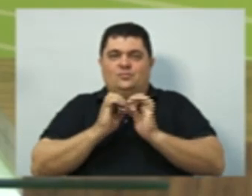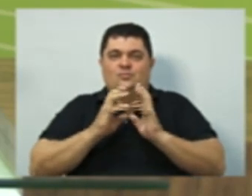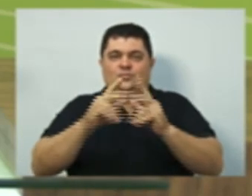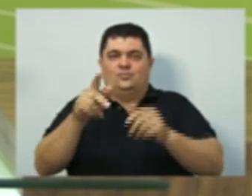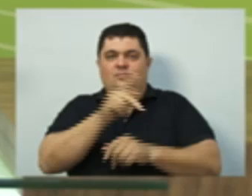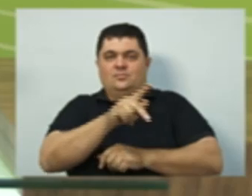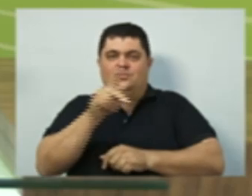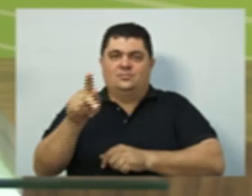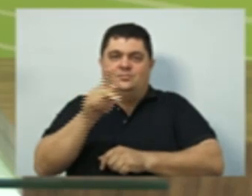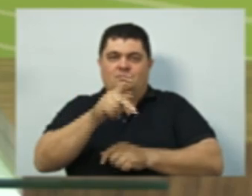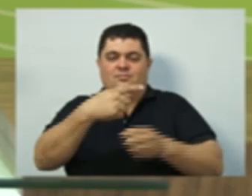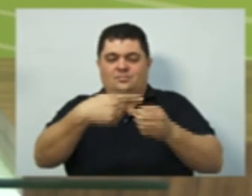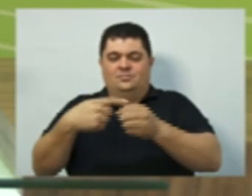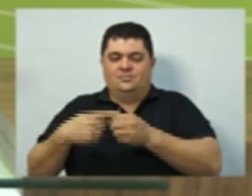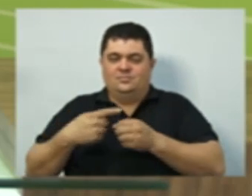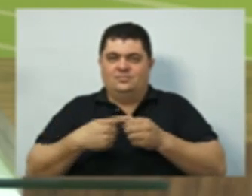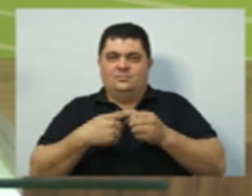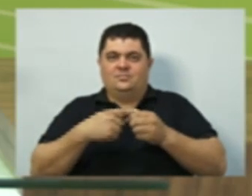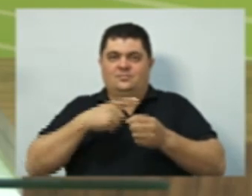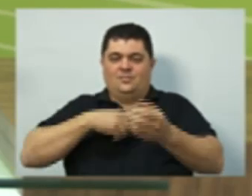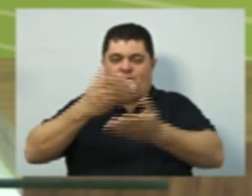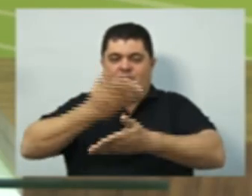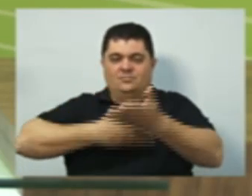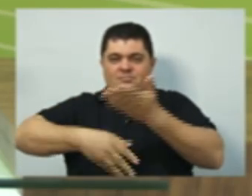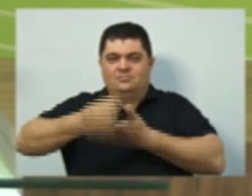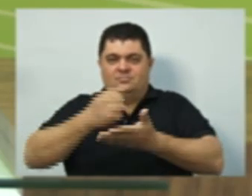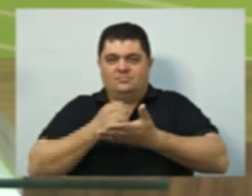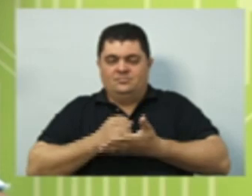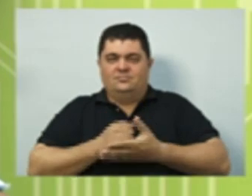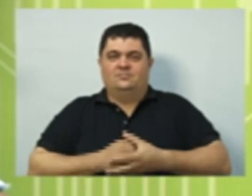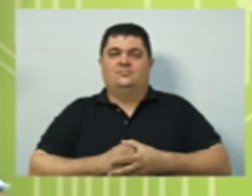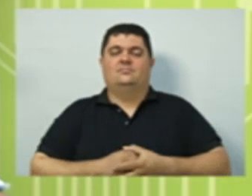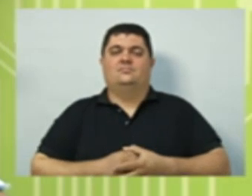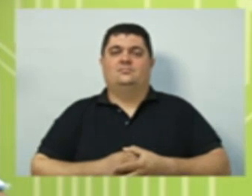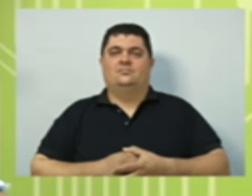os professores dos polos que nos auxiliam nesse processo.